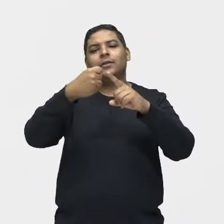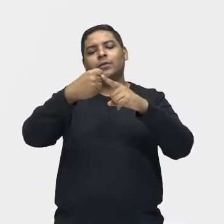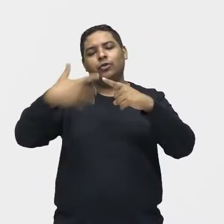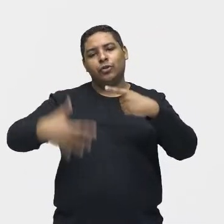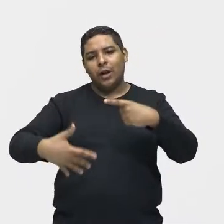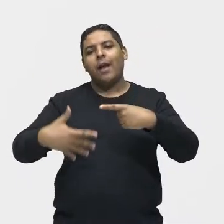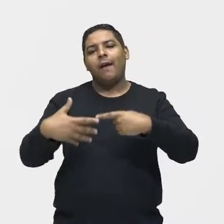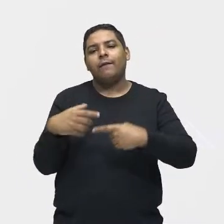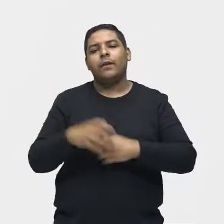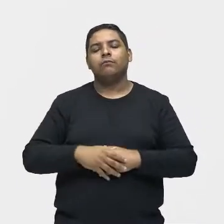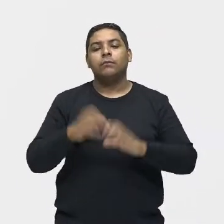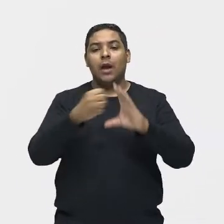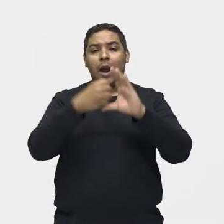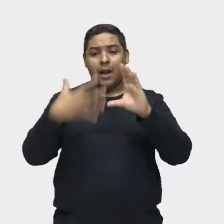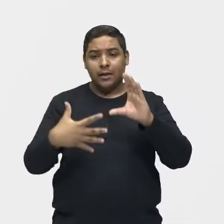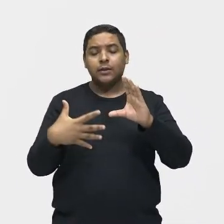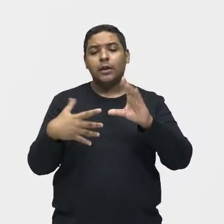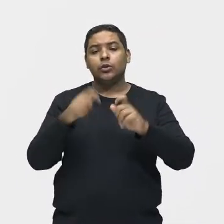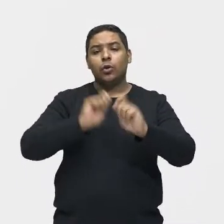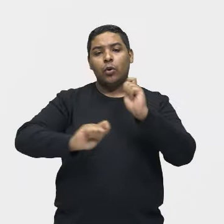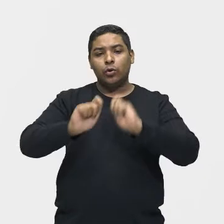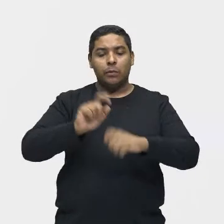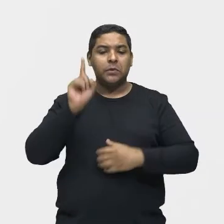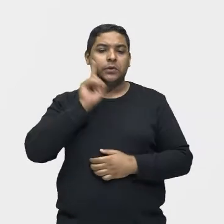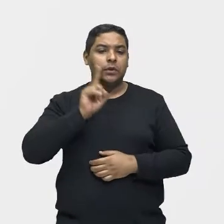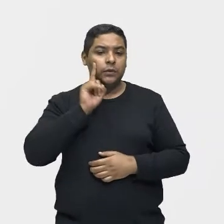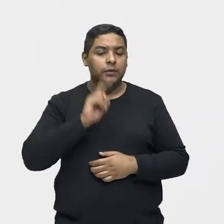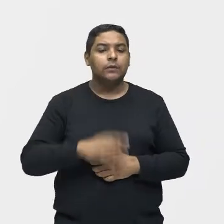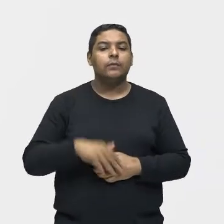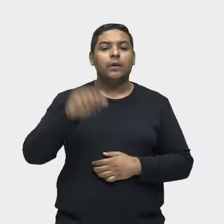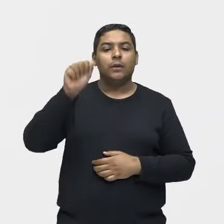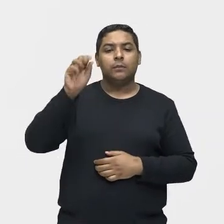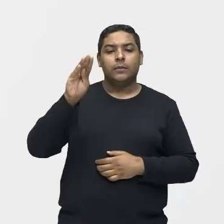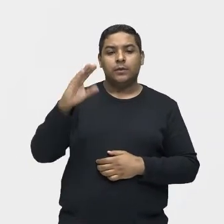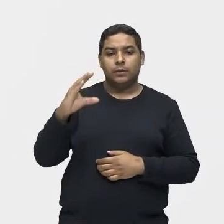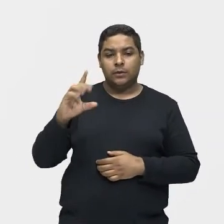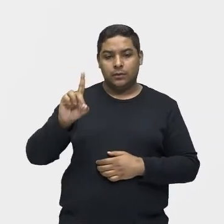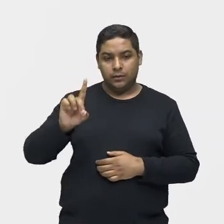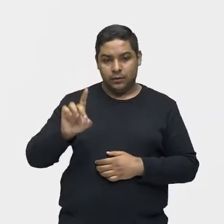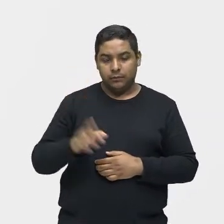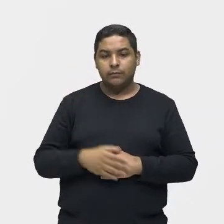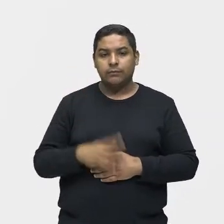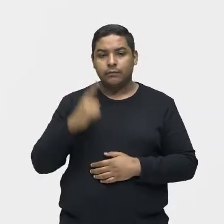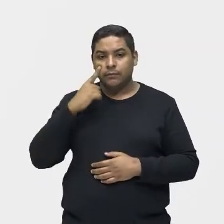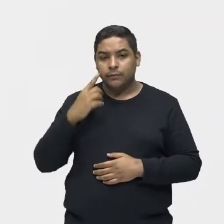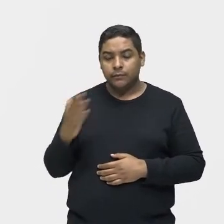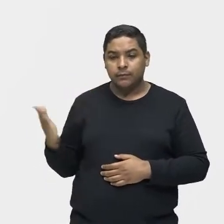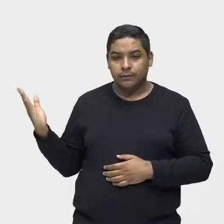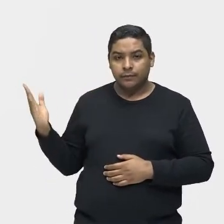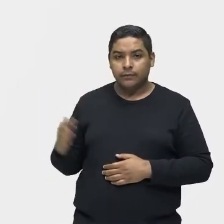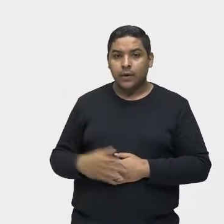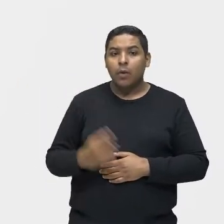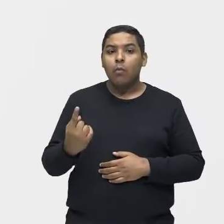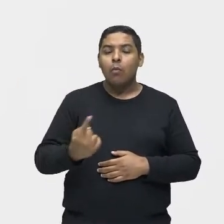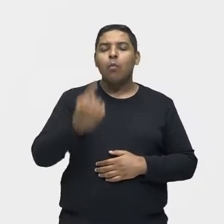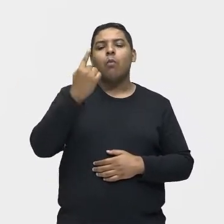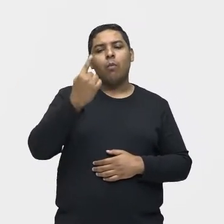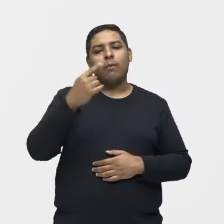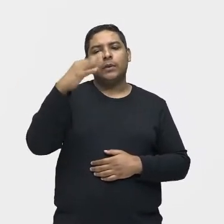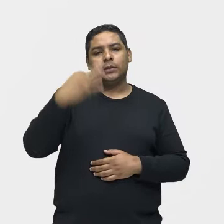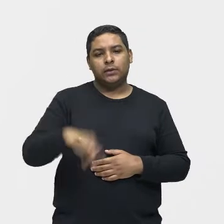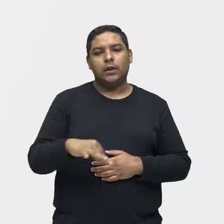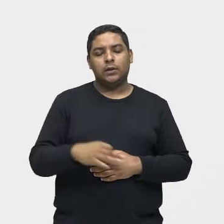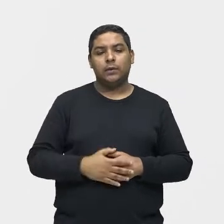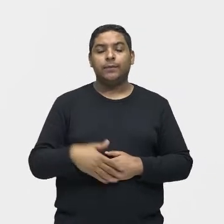característica econômica dos Estados Unidos. Aí vocês têm as opções para vocês marcarem, somente uma estará correta, tá? E na